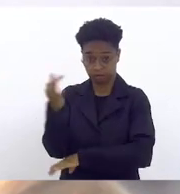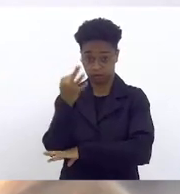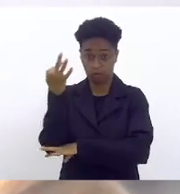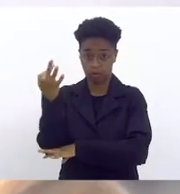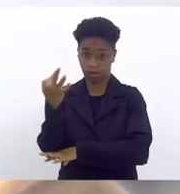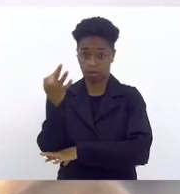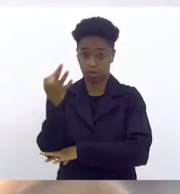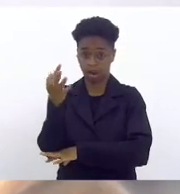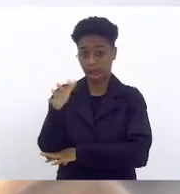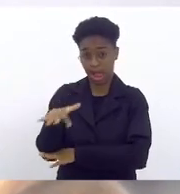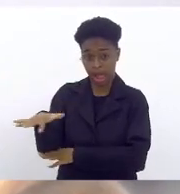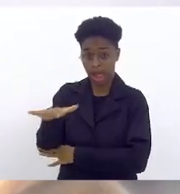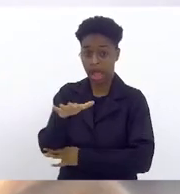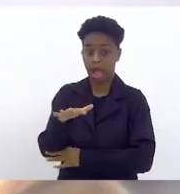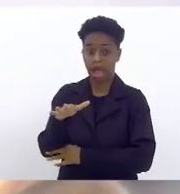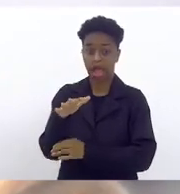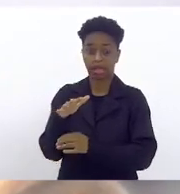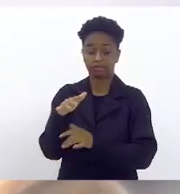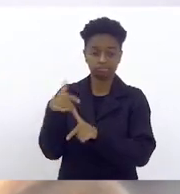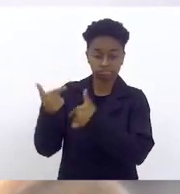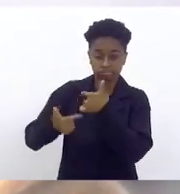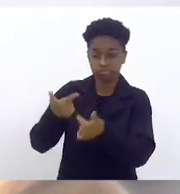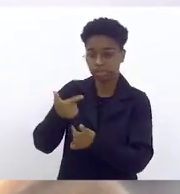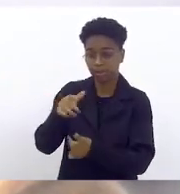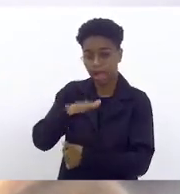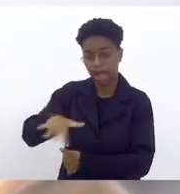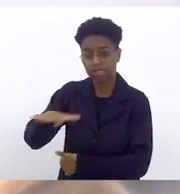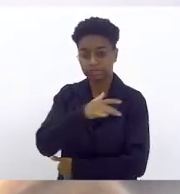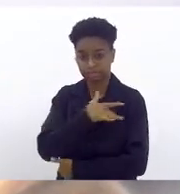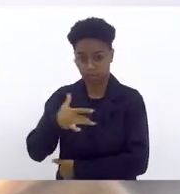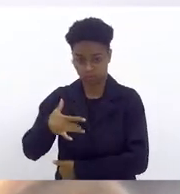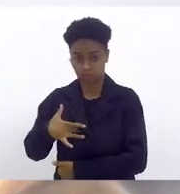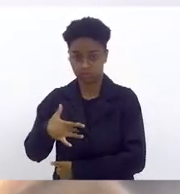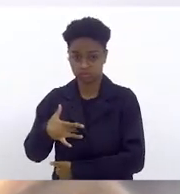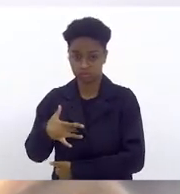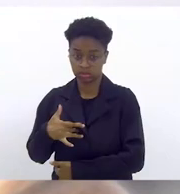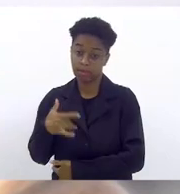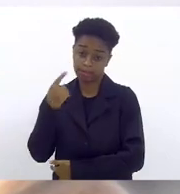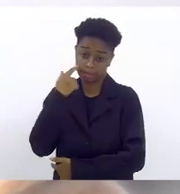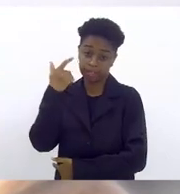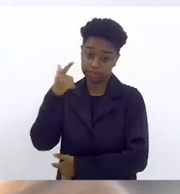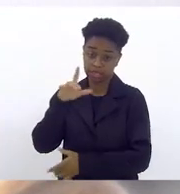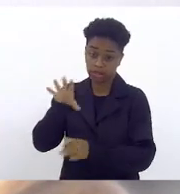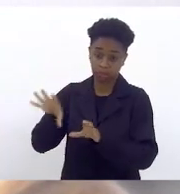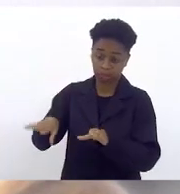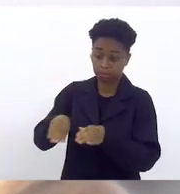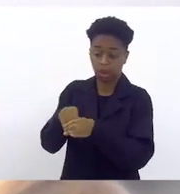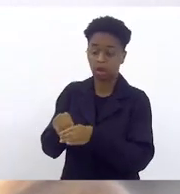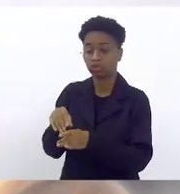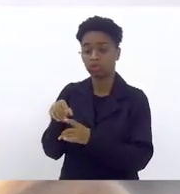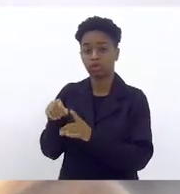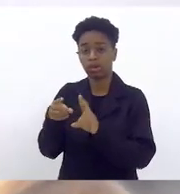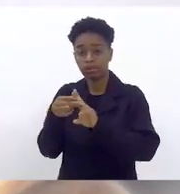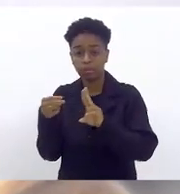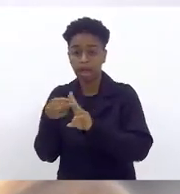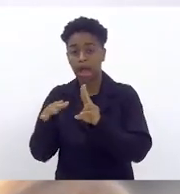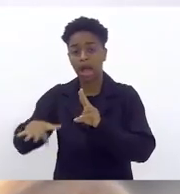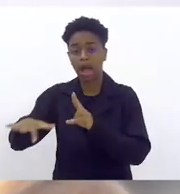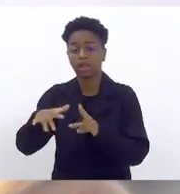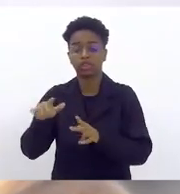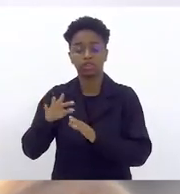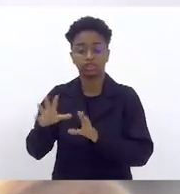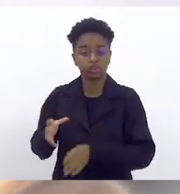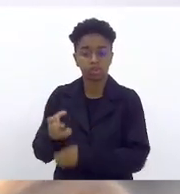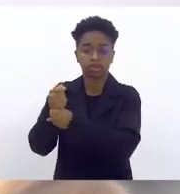na cadeia de produção de dispersão de força de trabalho na saúde considerando seu complexo Industrial Total nós temos além